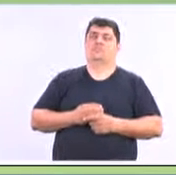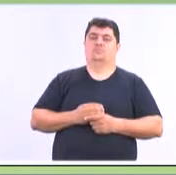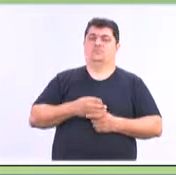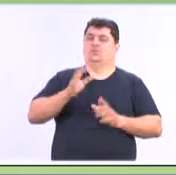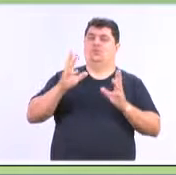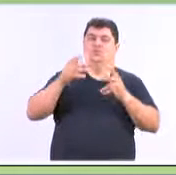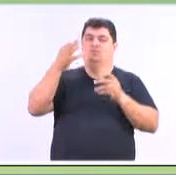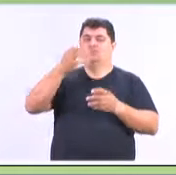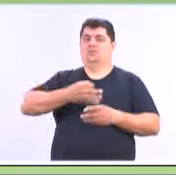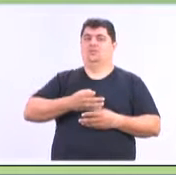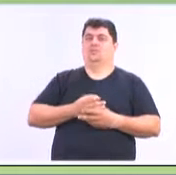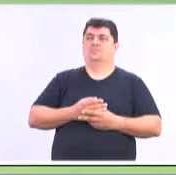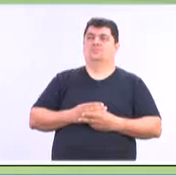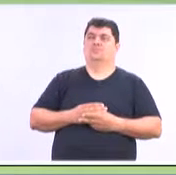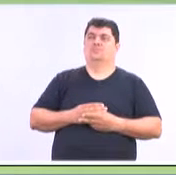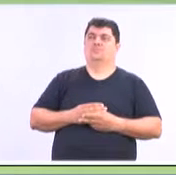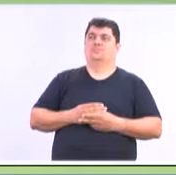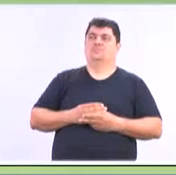aí.